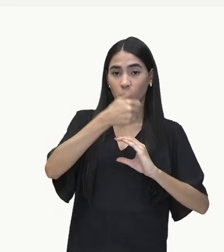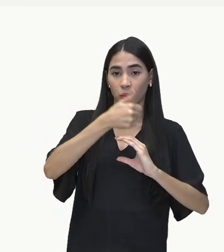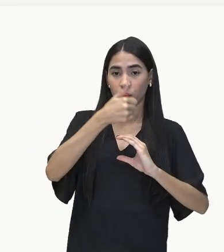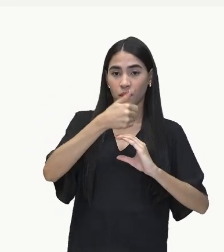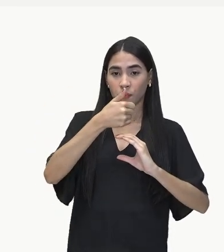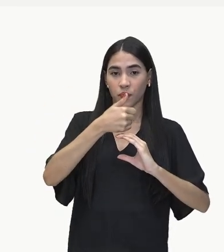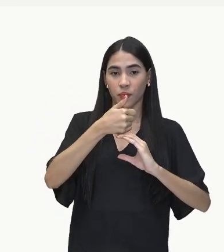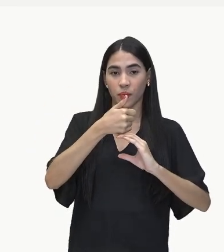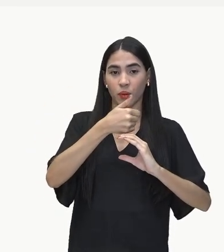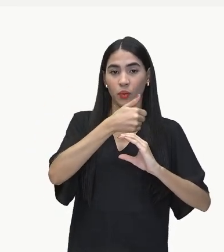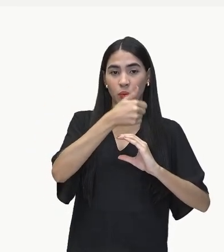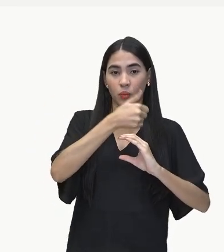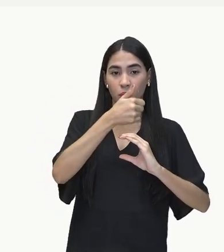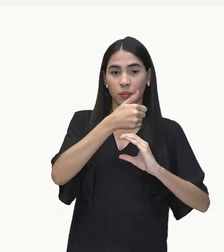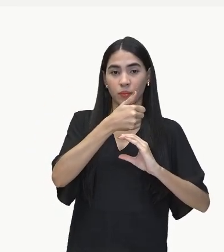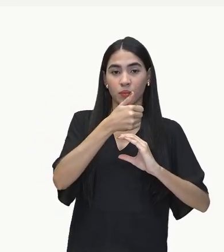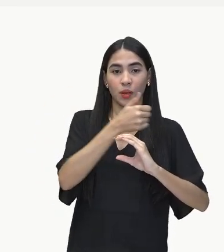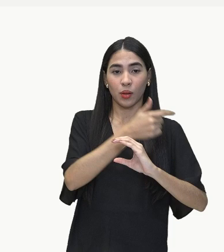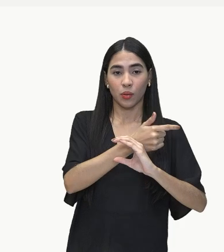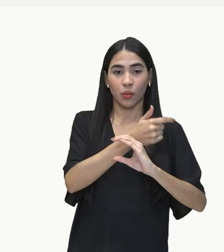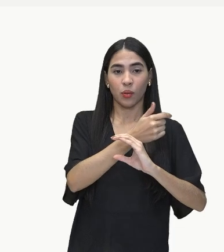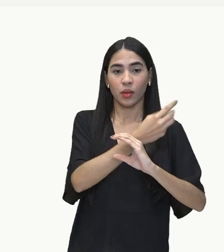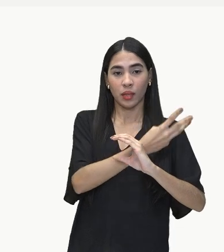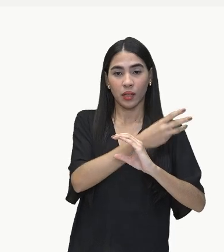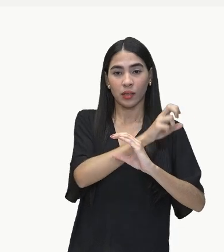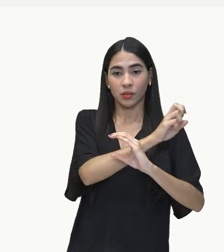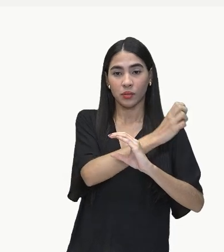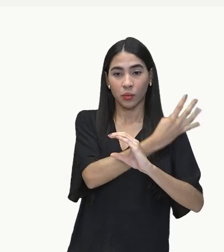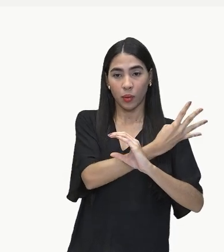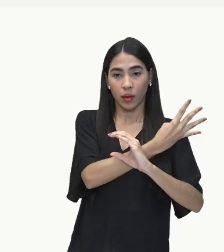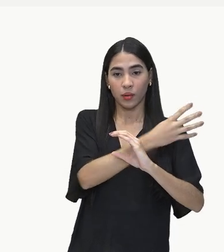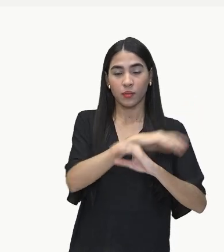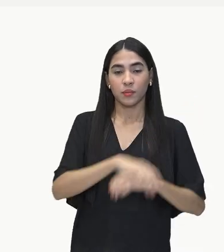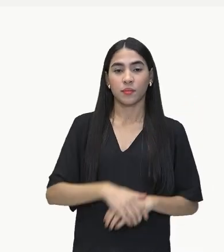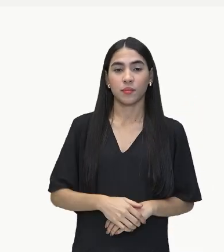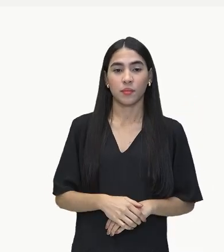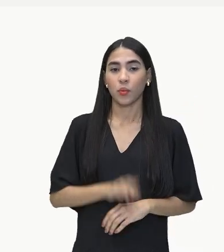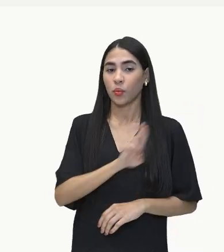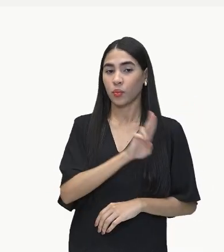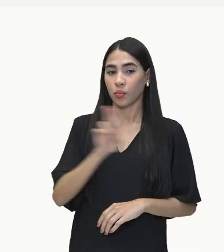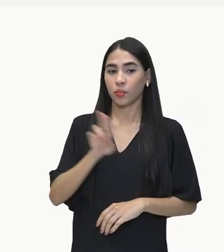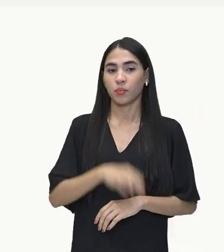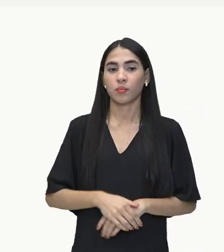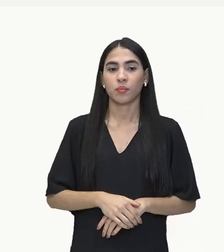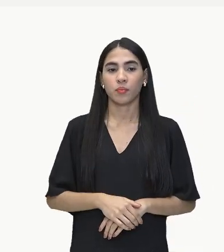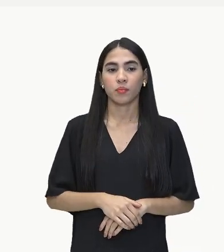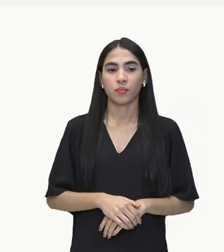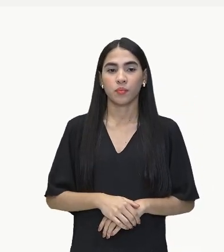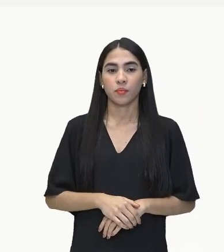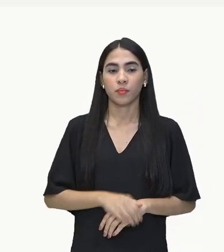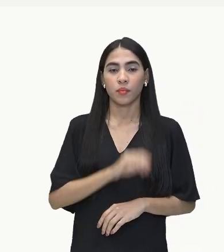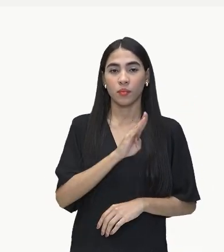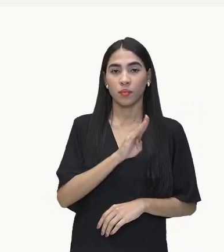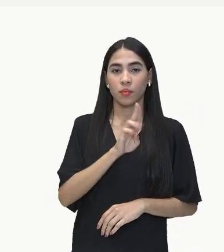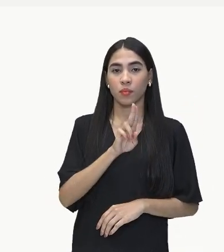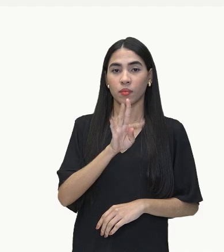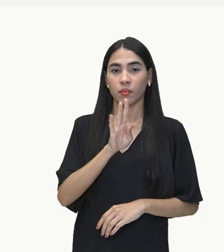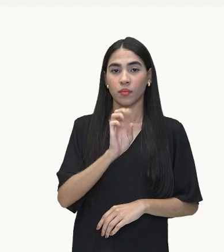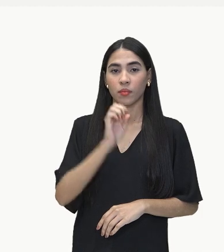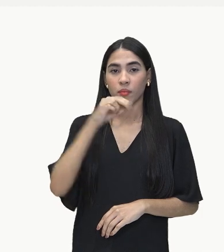olha, 1, 2, 3, 4. O nome desse composto é o